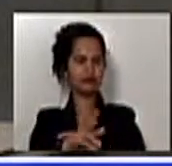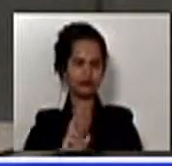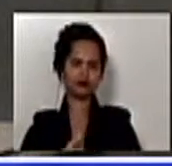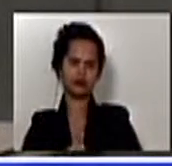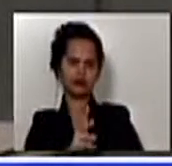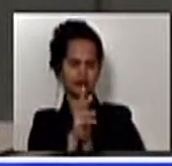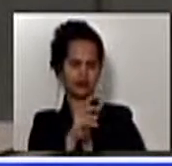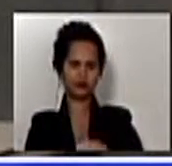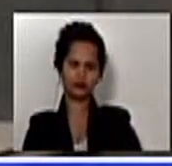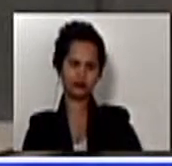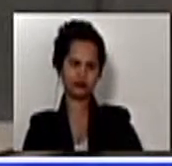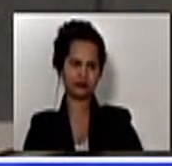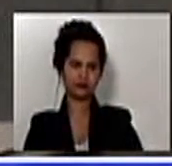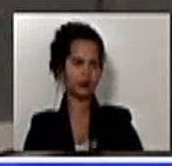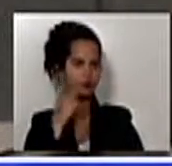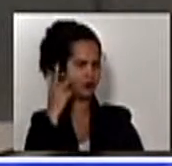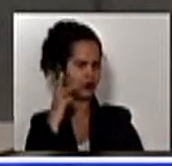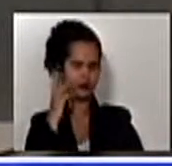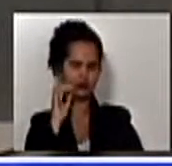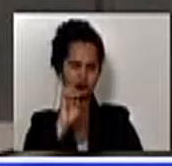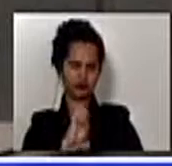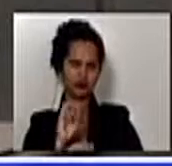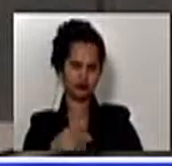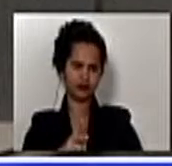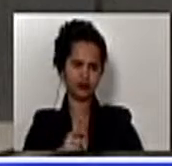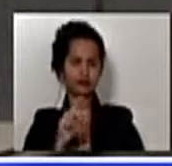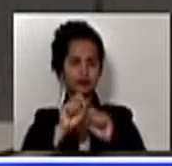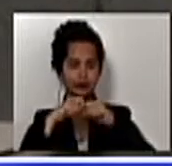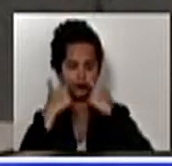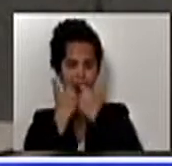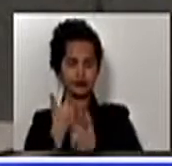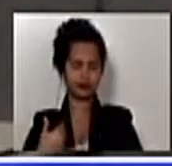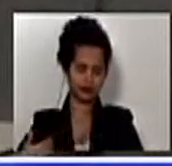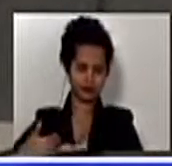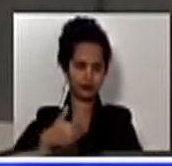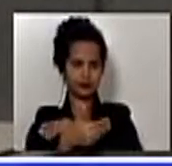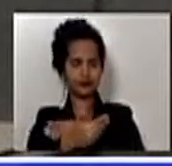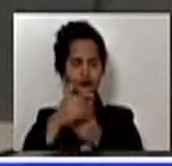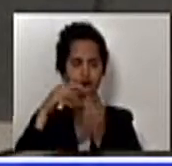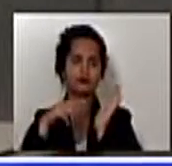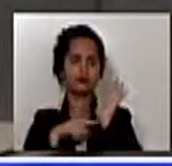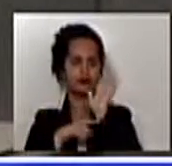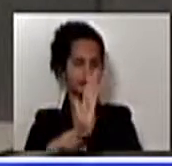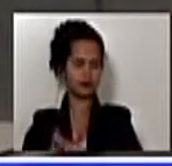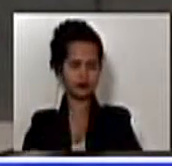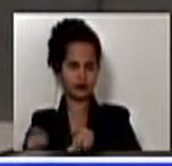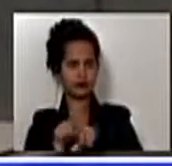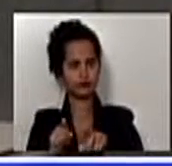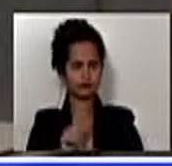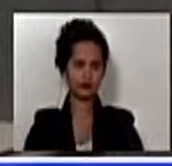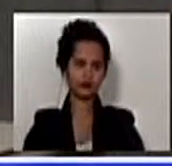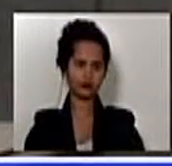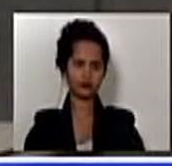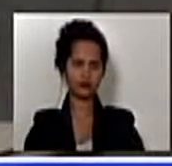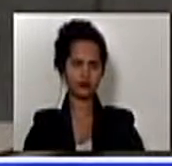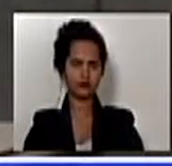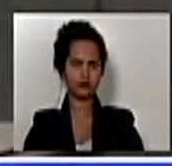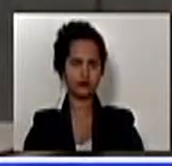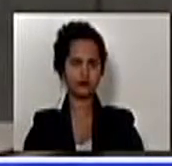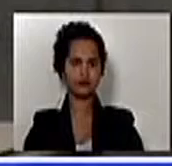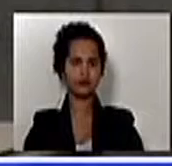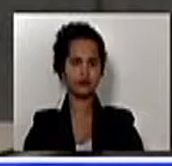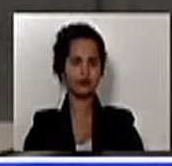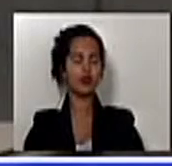continuou funcionando. A Assembleia dando também a sua contribuição, presidente Ricardo. Nós votamos